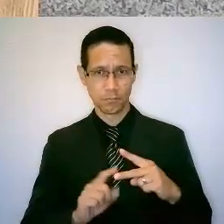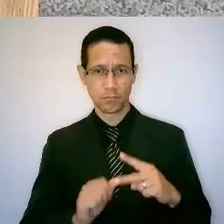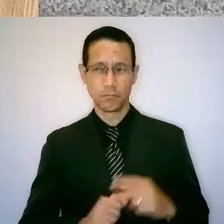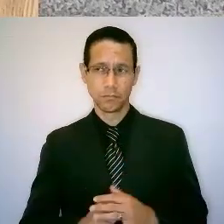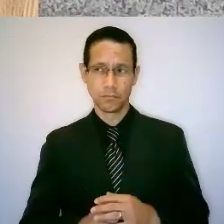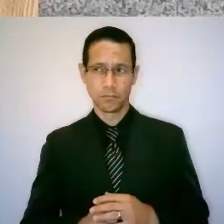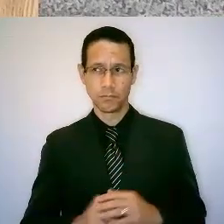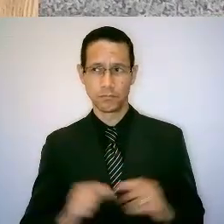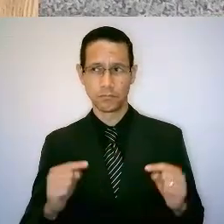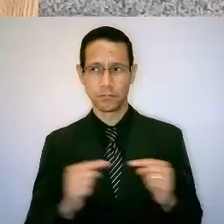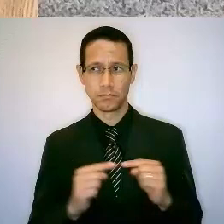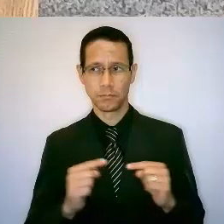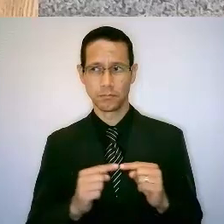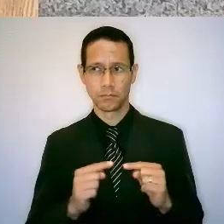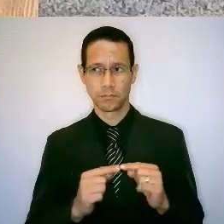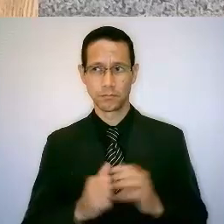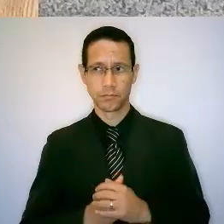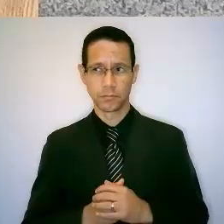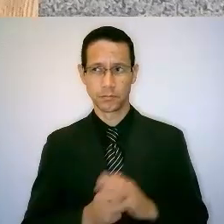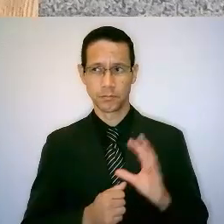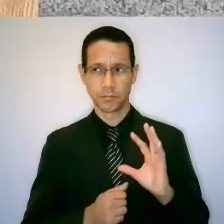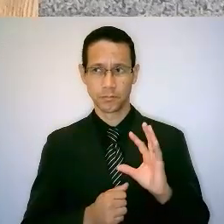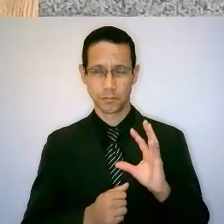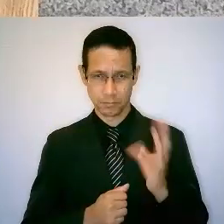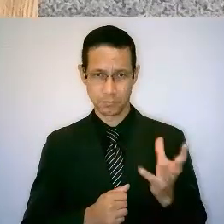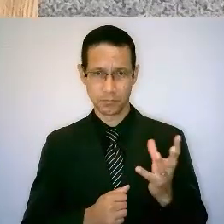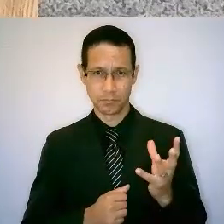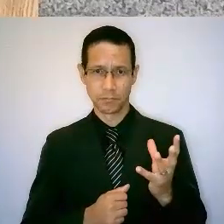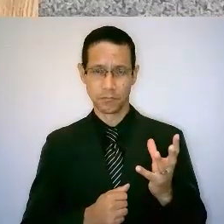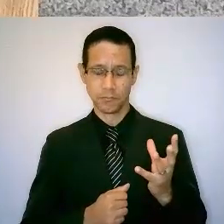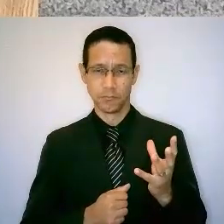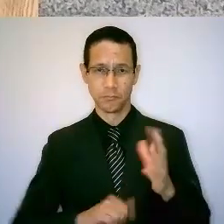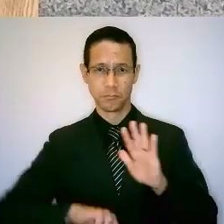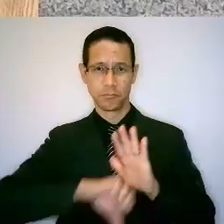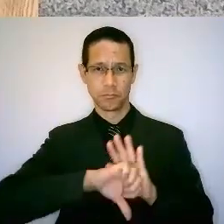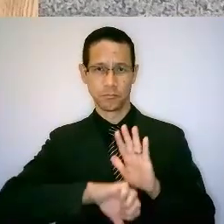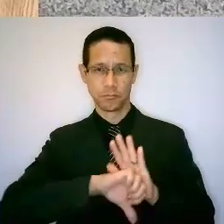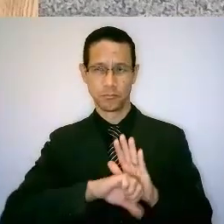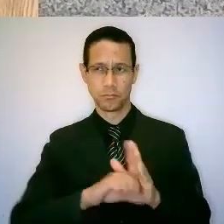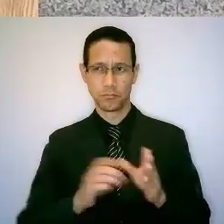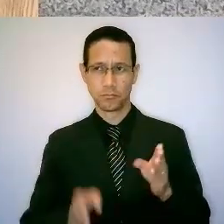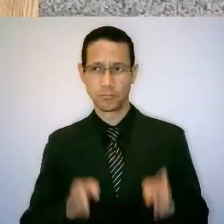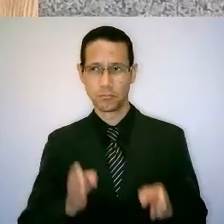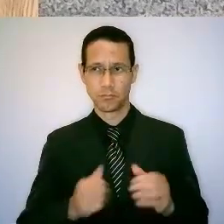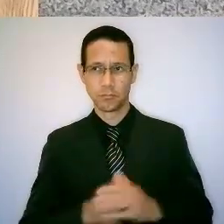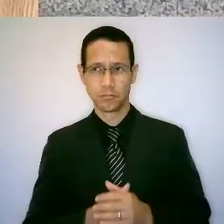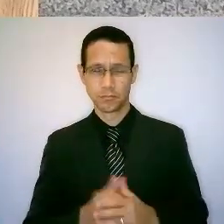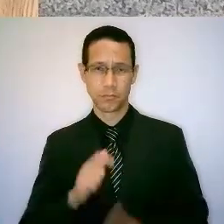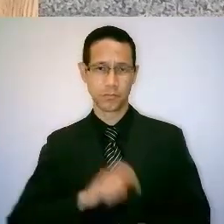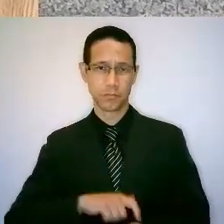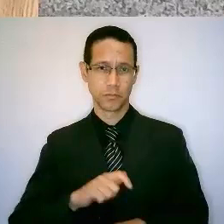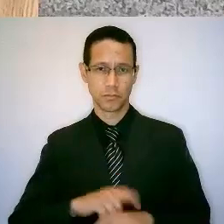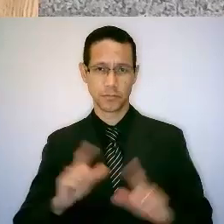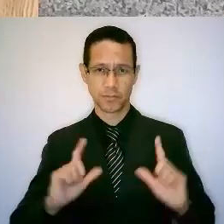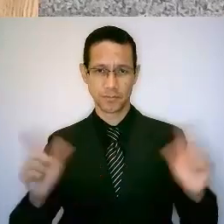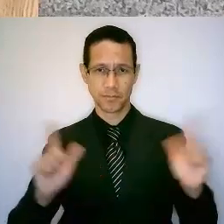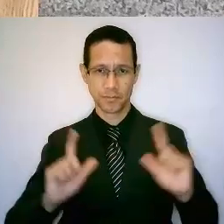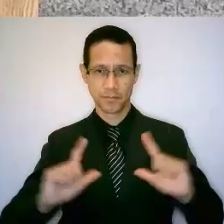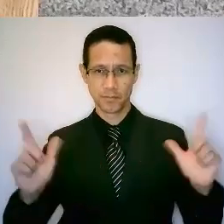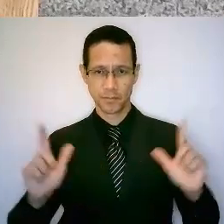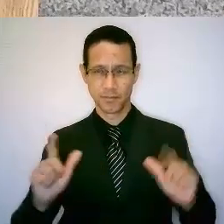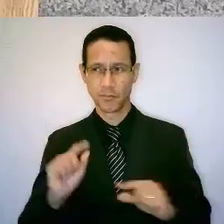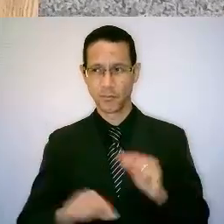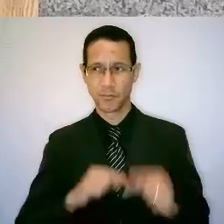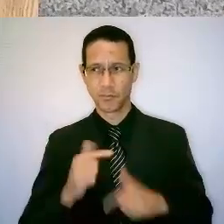relação a circunstância judicial da circunstâncias do crime horário de lazer excelências o horário de trabalho